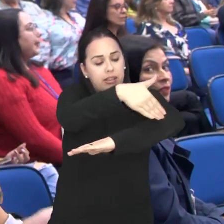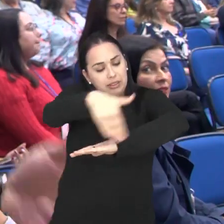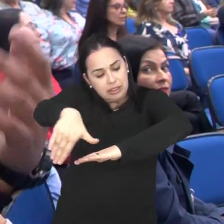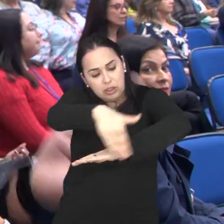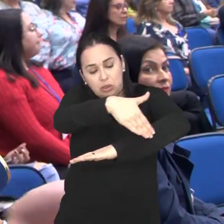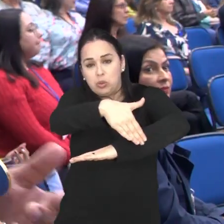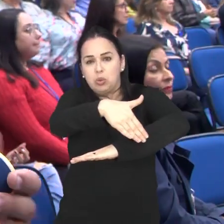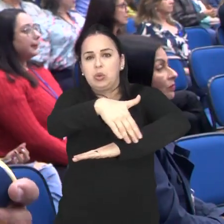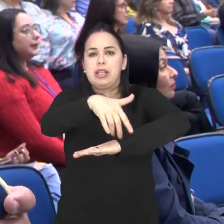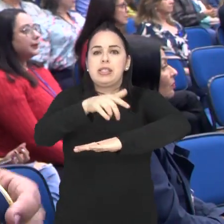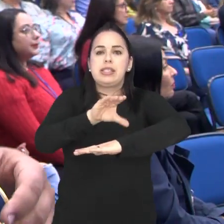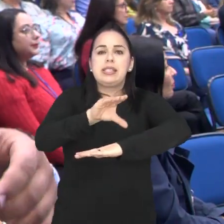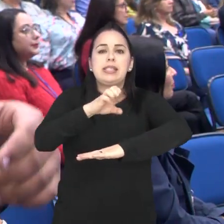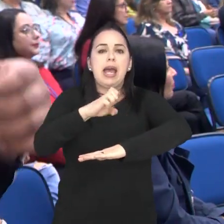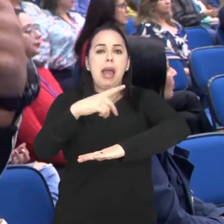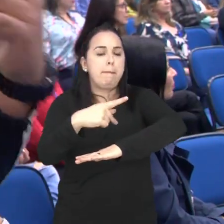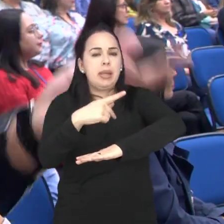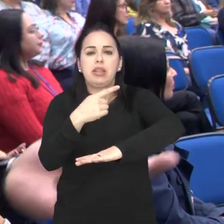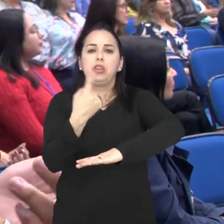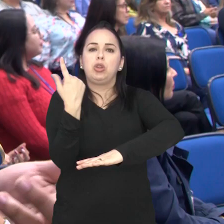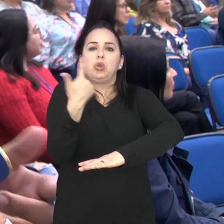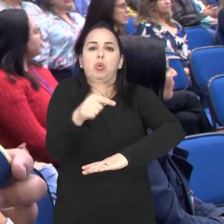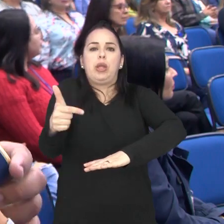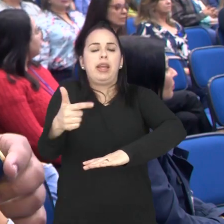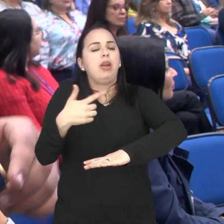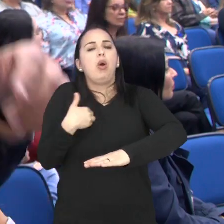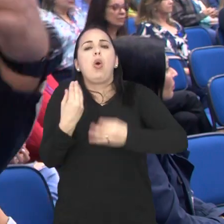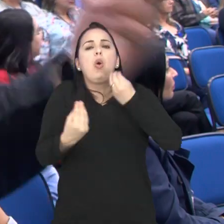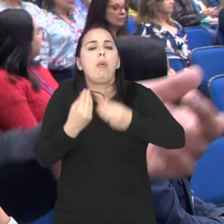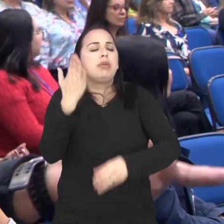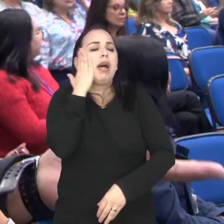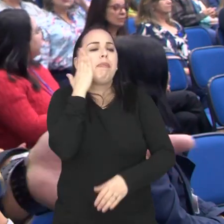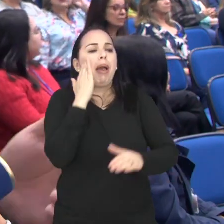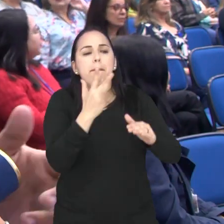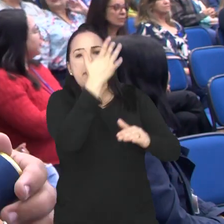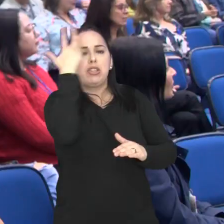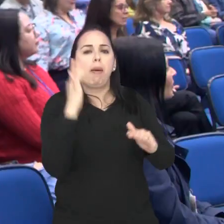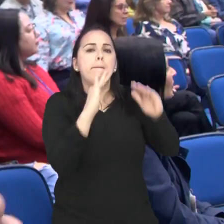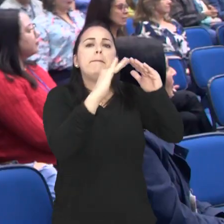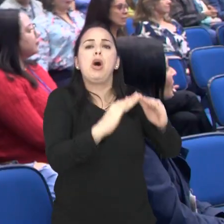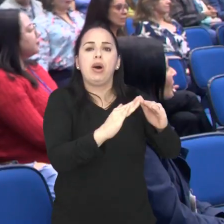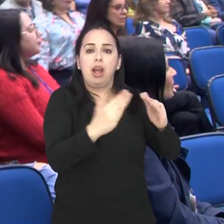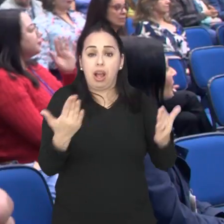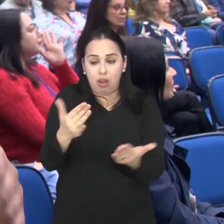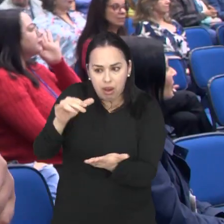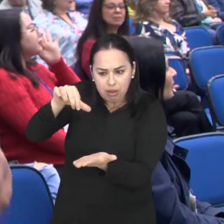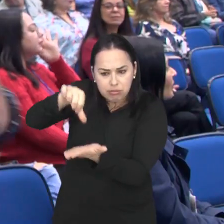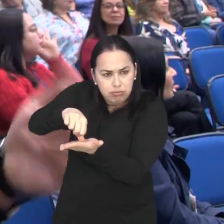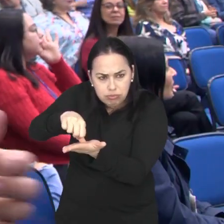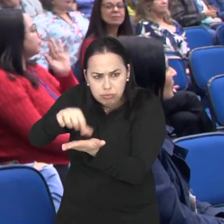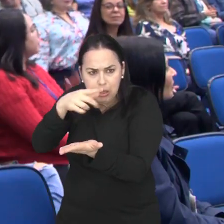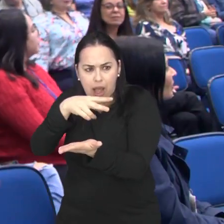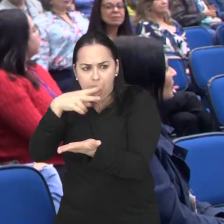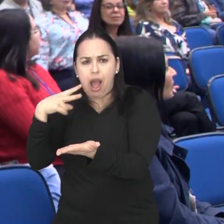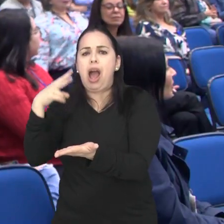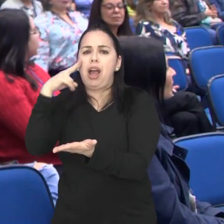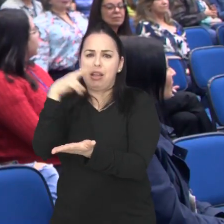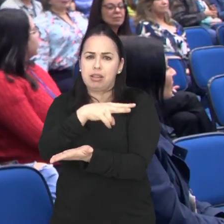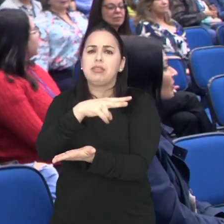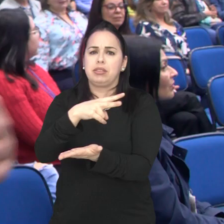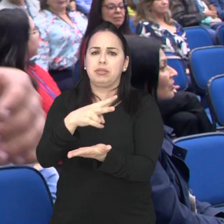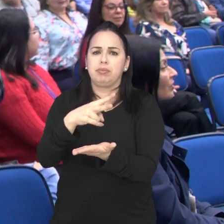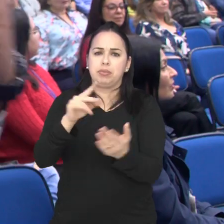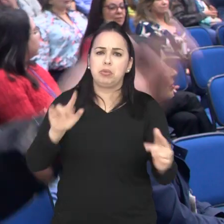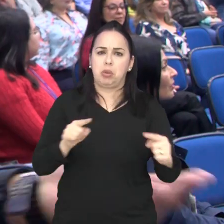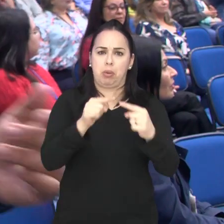não tem CEP, não tem rua, então era muito difícil eu saber onde a pessoa mora. Espero poder passar esse conhecimento que eu adquiri